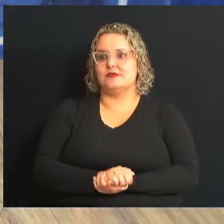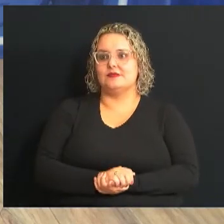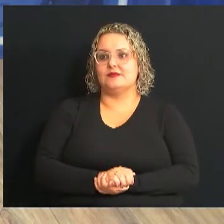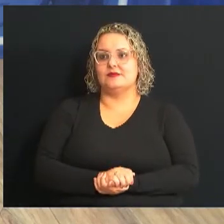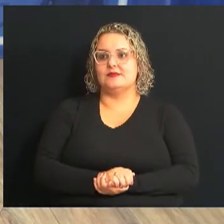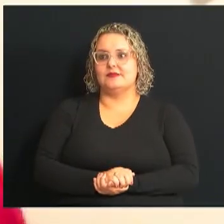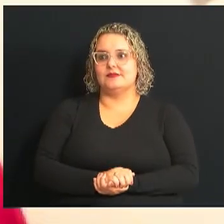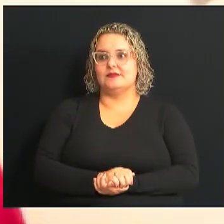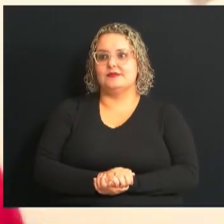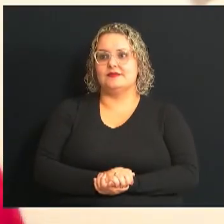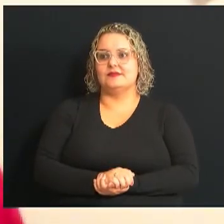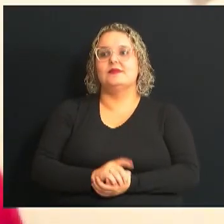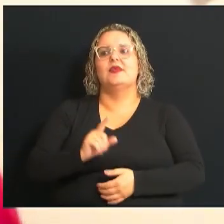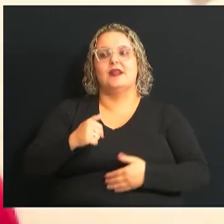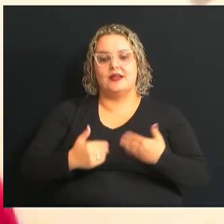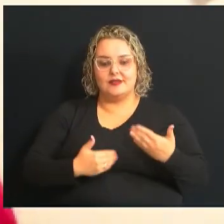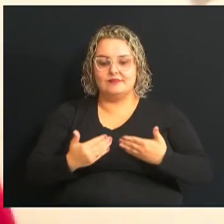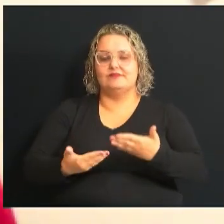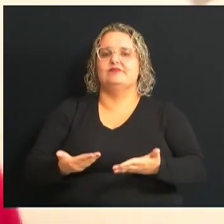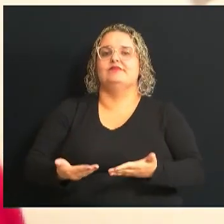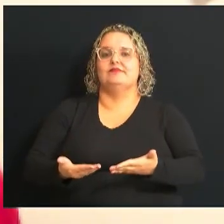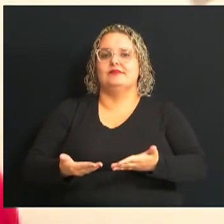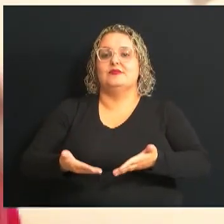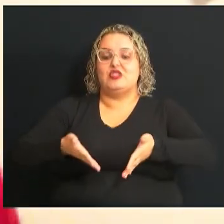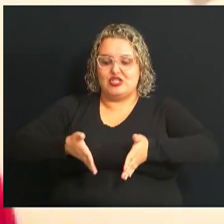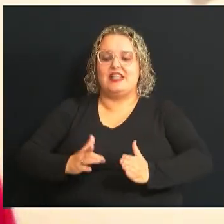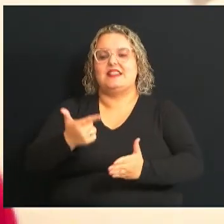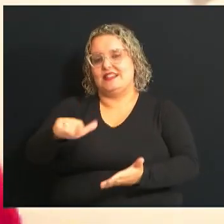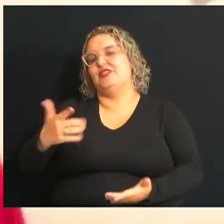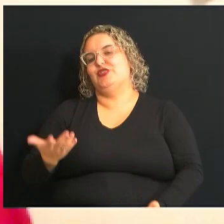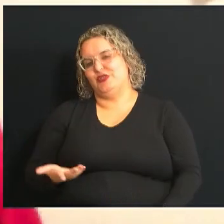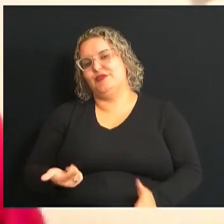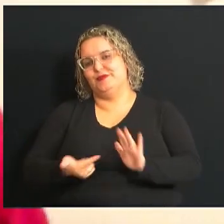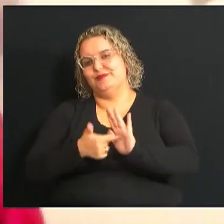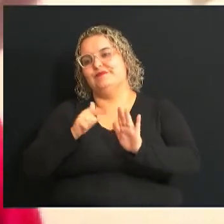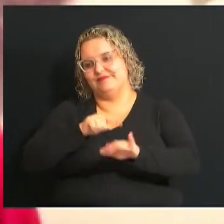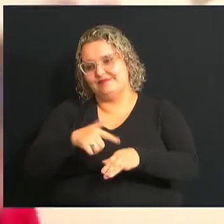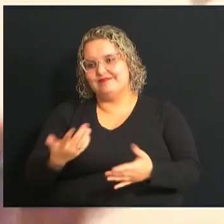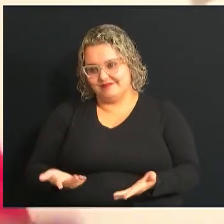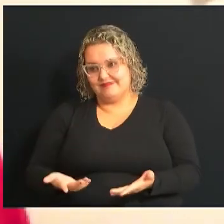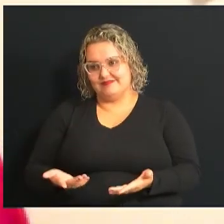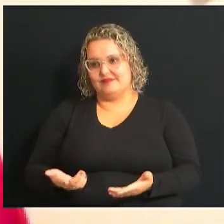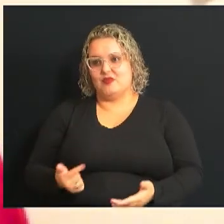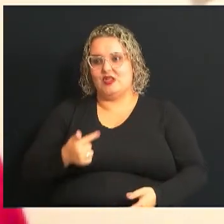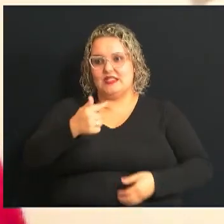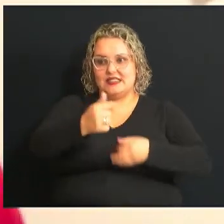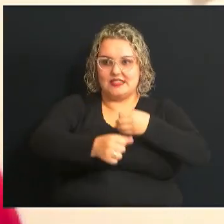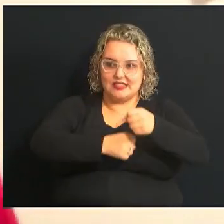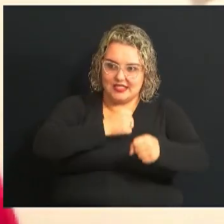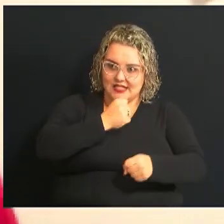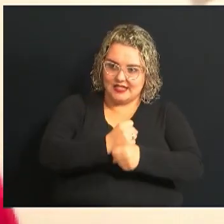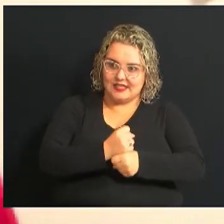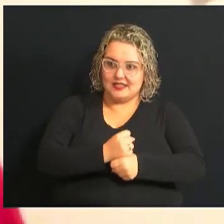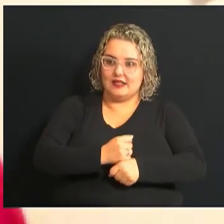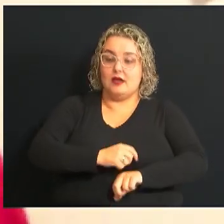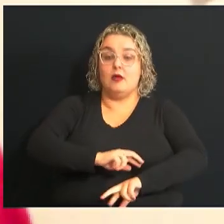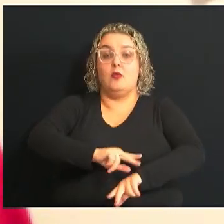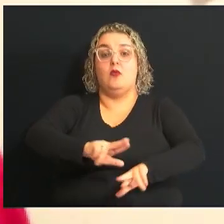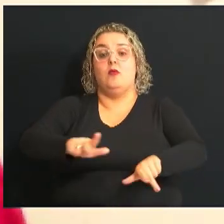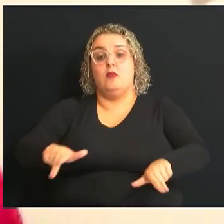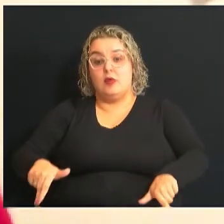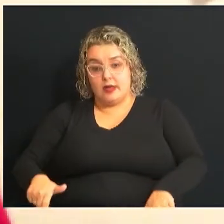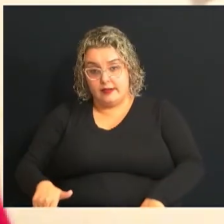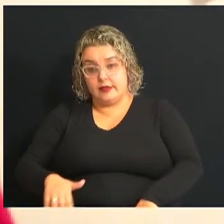É um processo de renascimento muito grande, né? E eu falo que por quase esses 7 anos foram muitas mortes para que